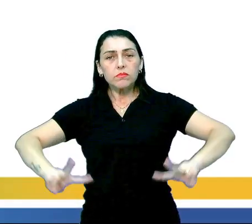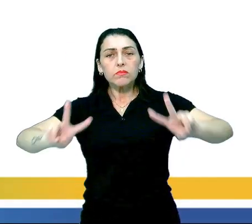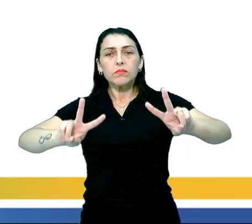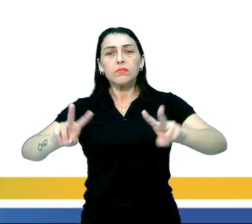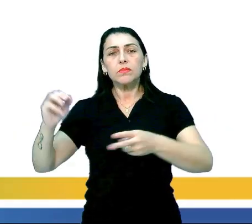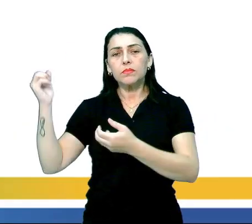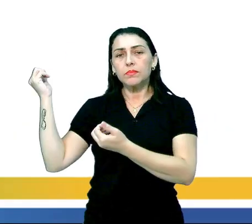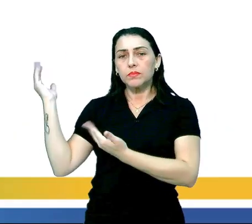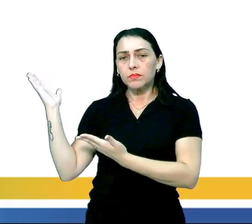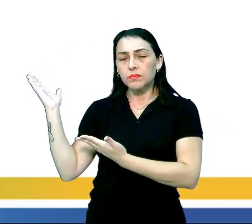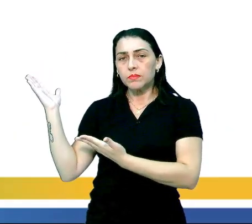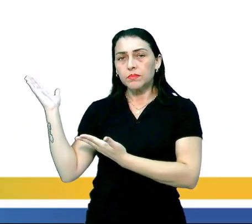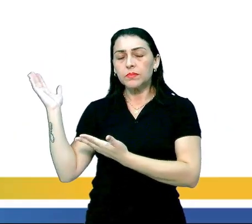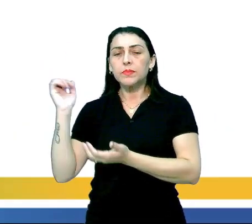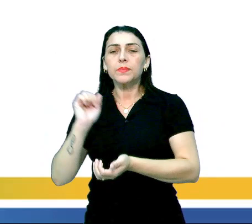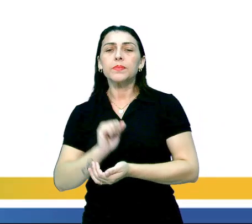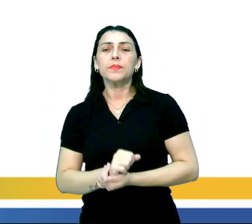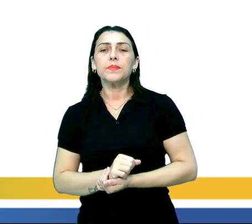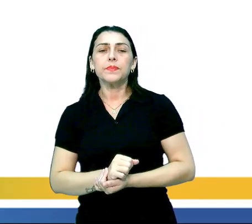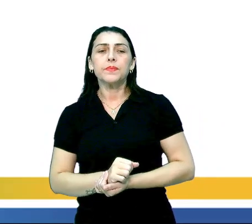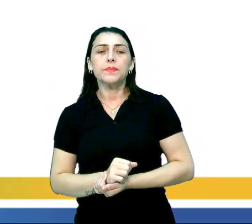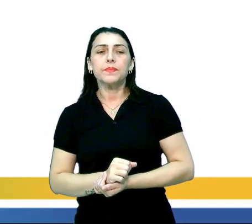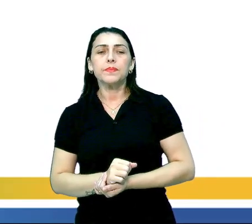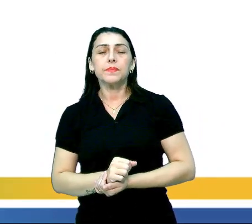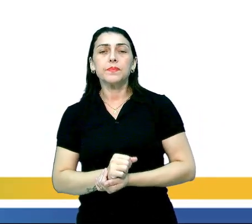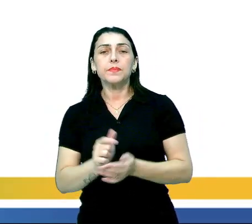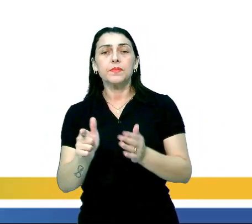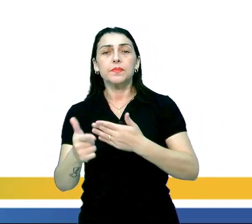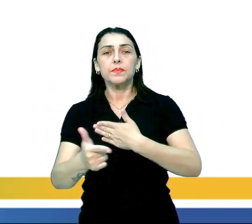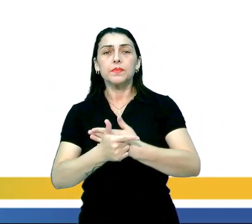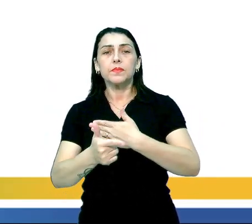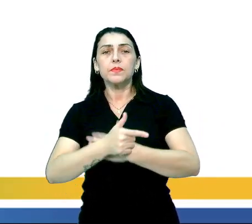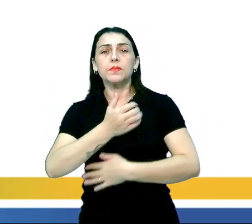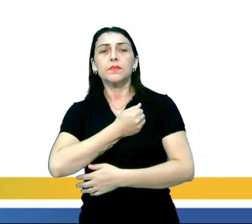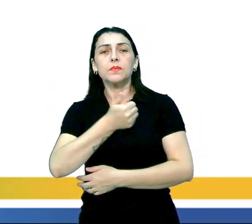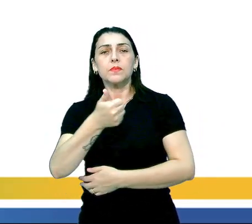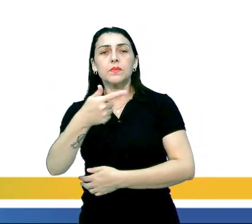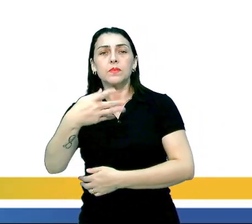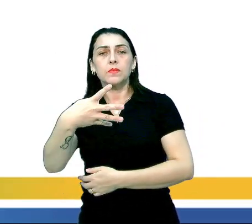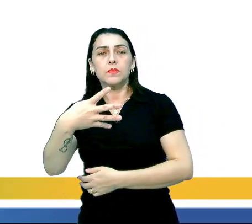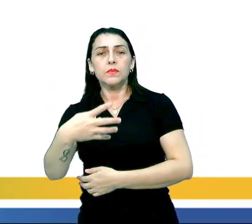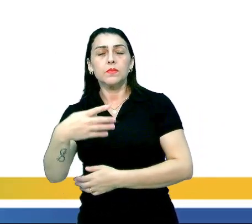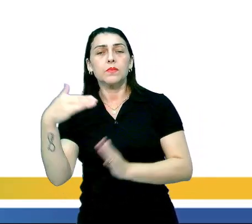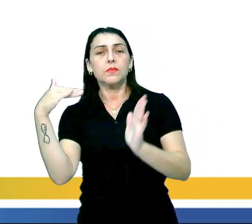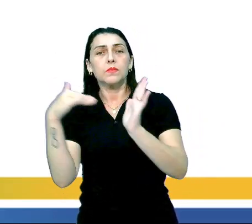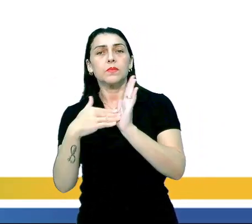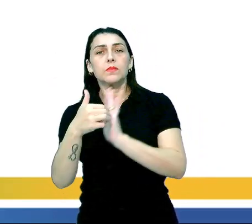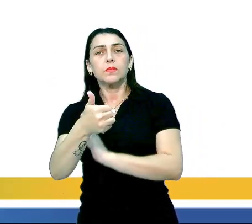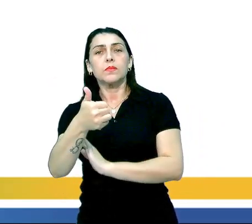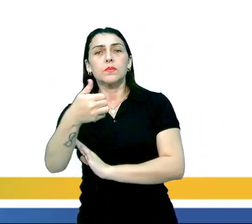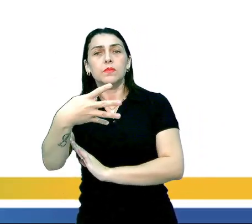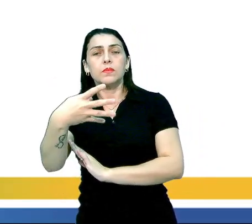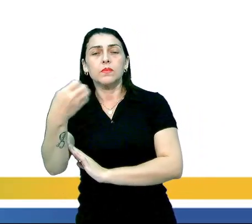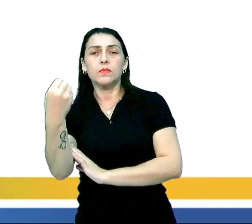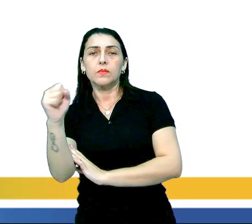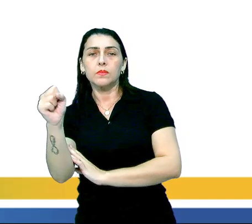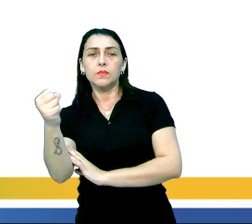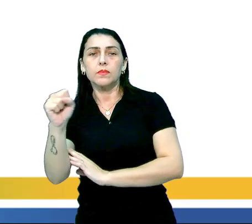visualizem em tela a questão, que está na página 147 e finaliza na